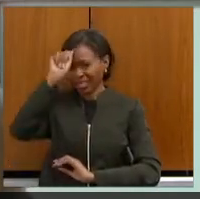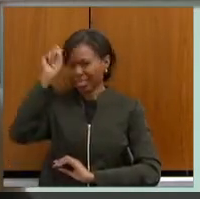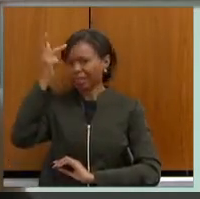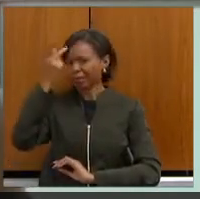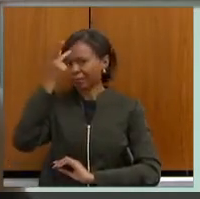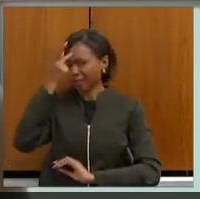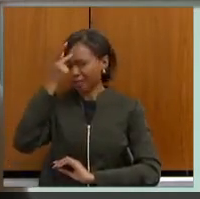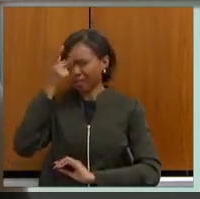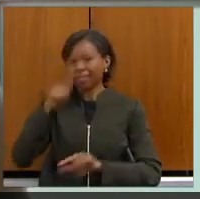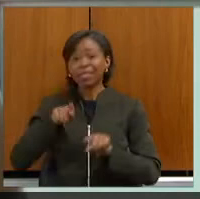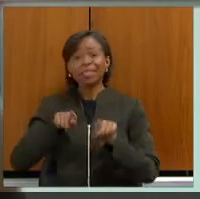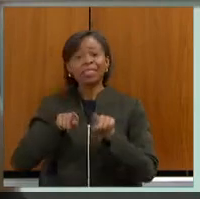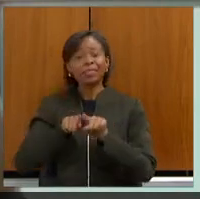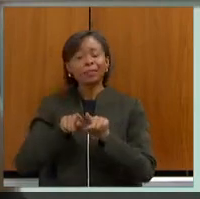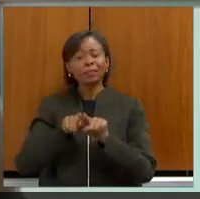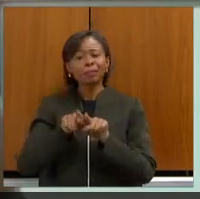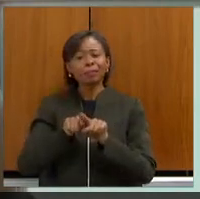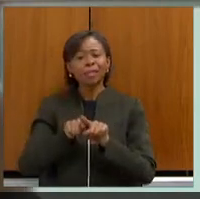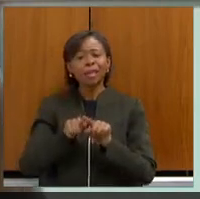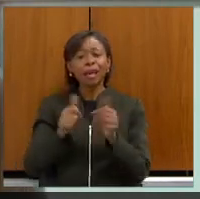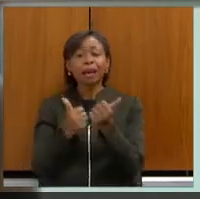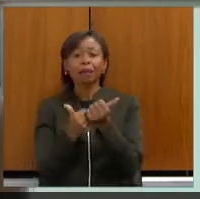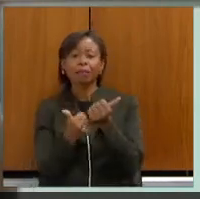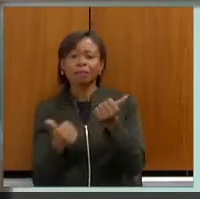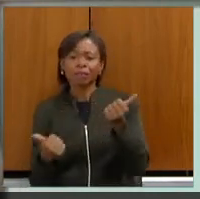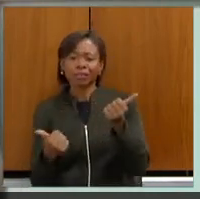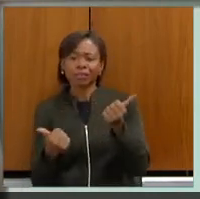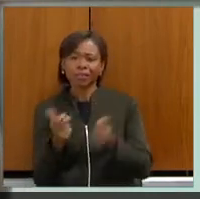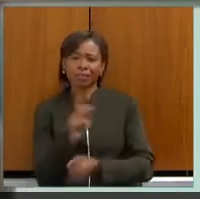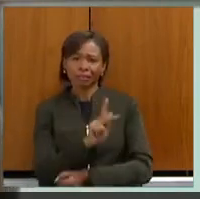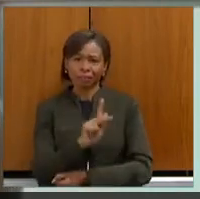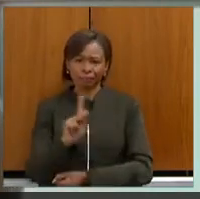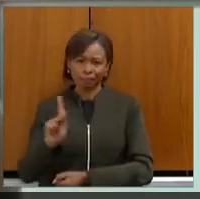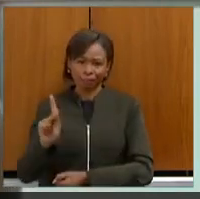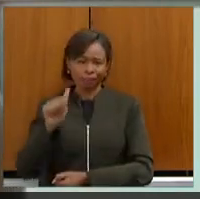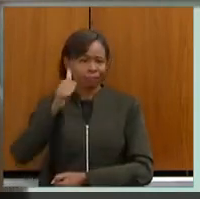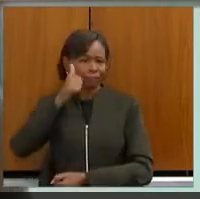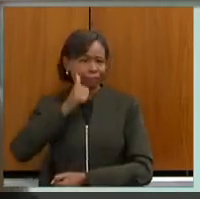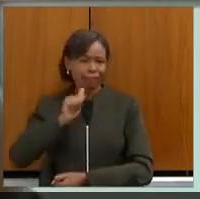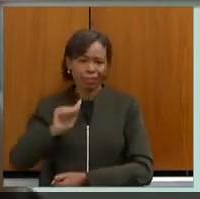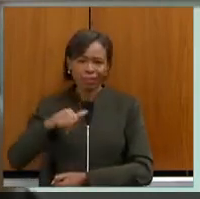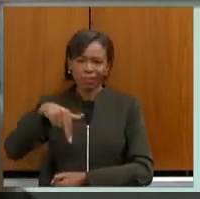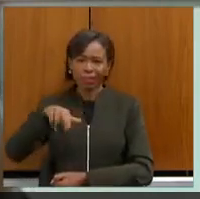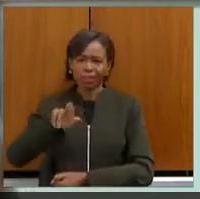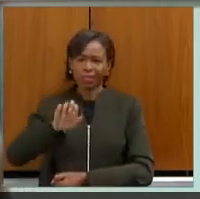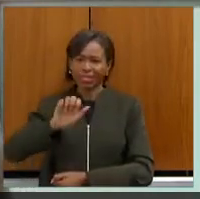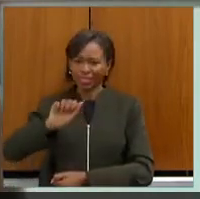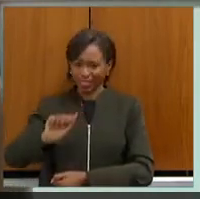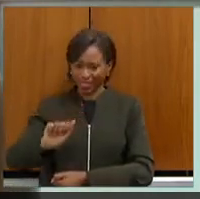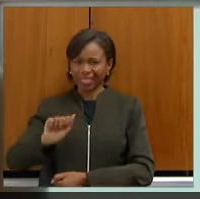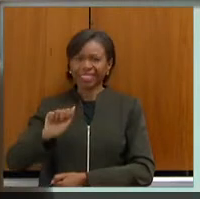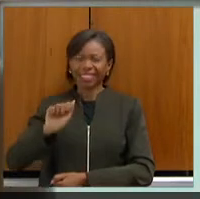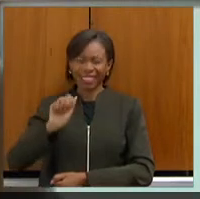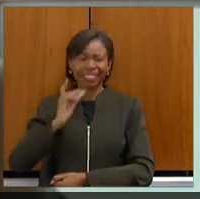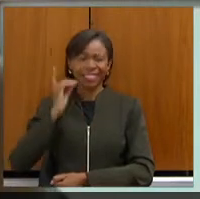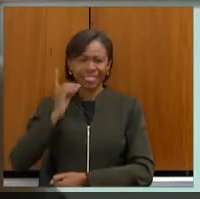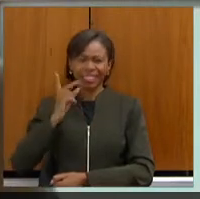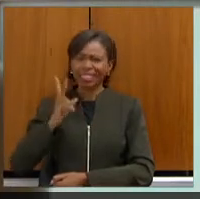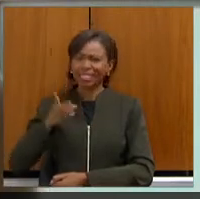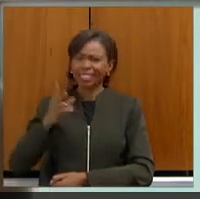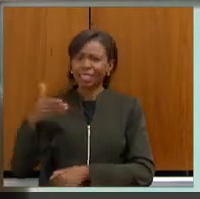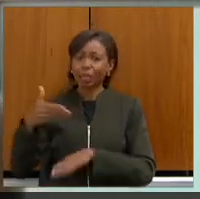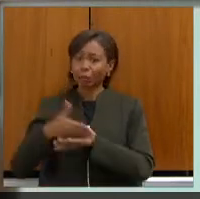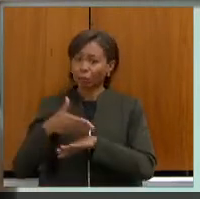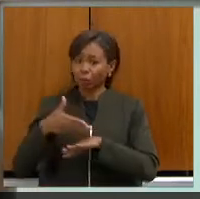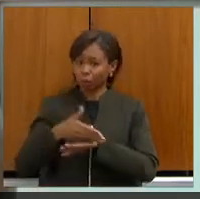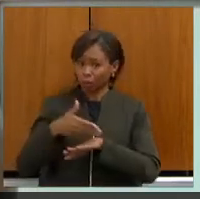a também Vista vice-presidenta deputada Andreia de Jesus que sempre prestigia os eventos da